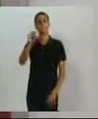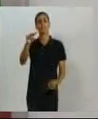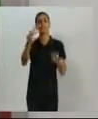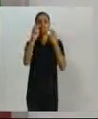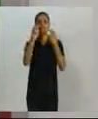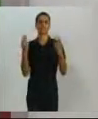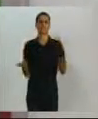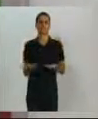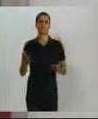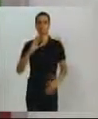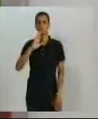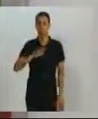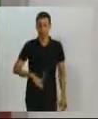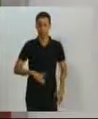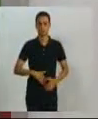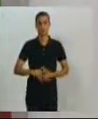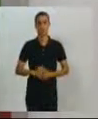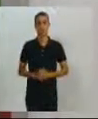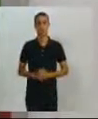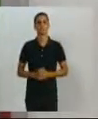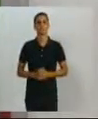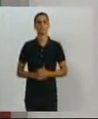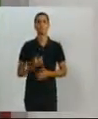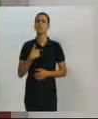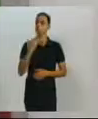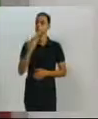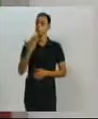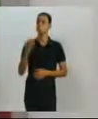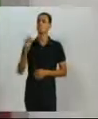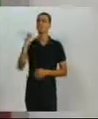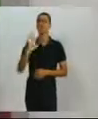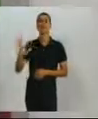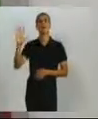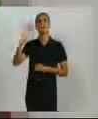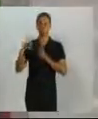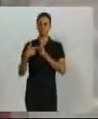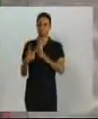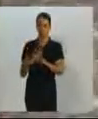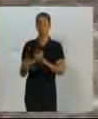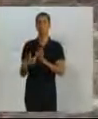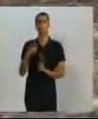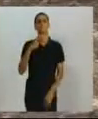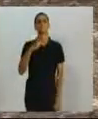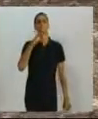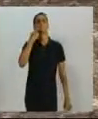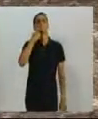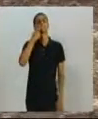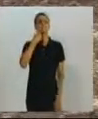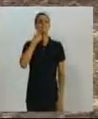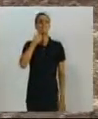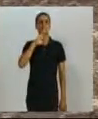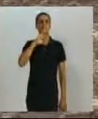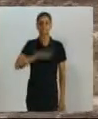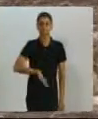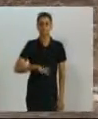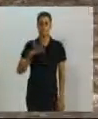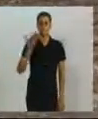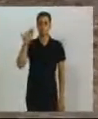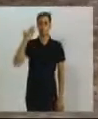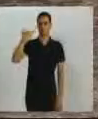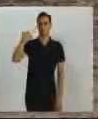tarde. Steve, queria pedir para soltar as imagens. Eu estive na tarde de sexta-feira, na última